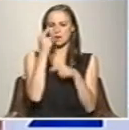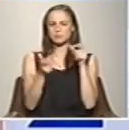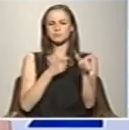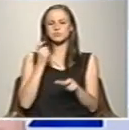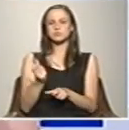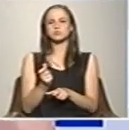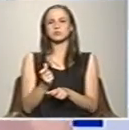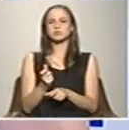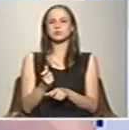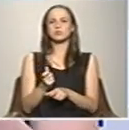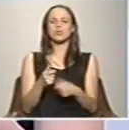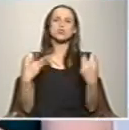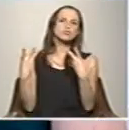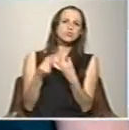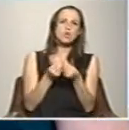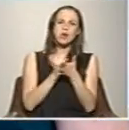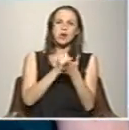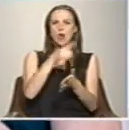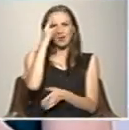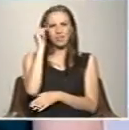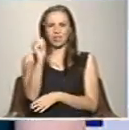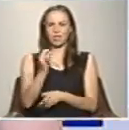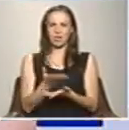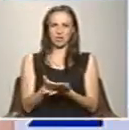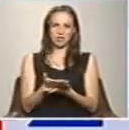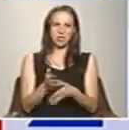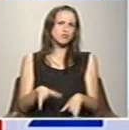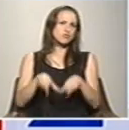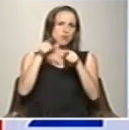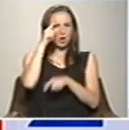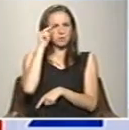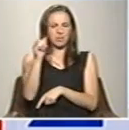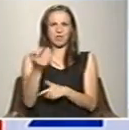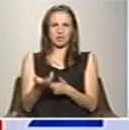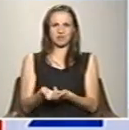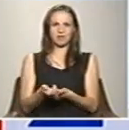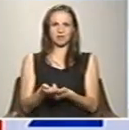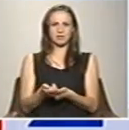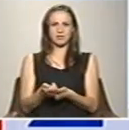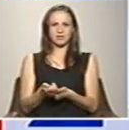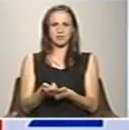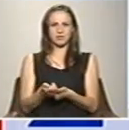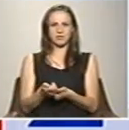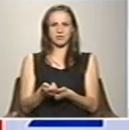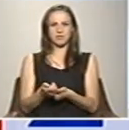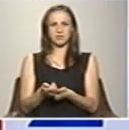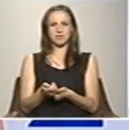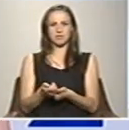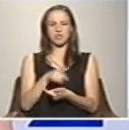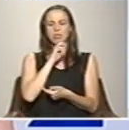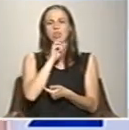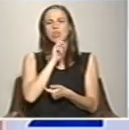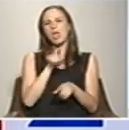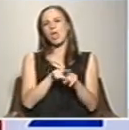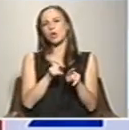espécie de brainstorming e ajudá-las a fazer mover uma ideia, aproximar essa ideia de um modelo de